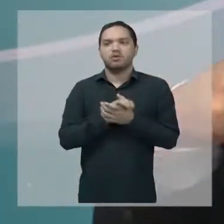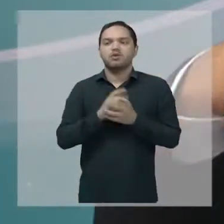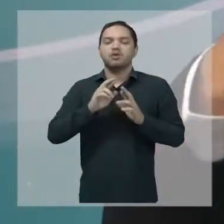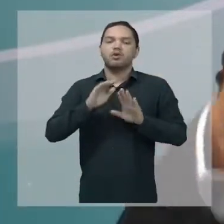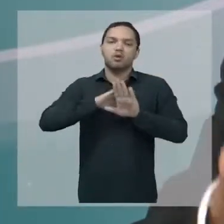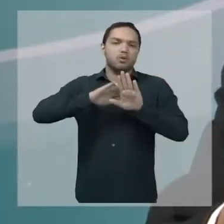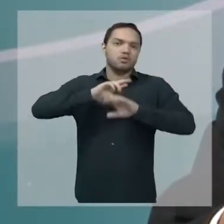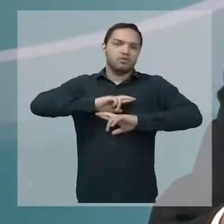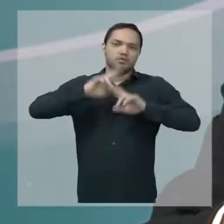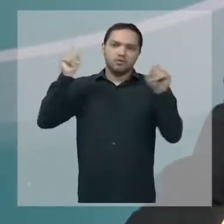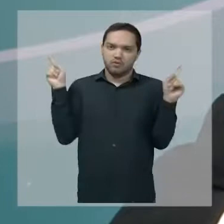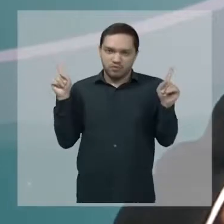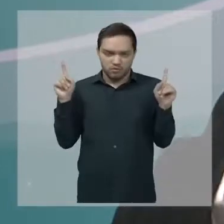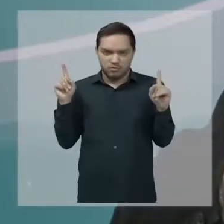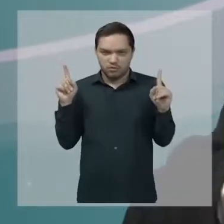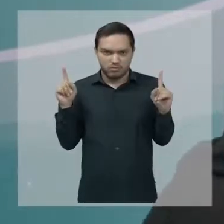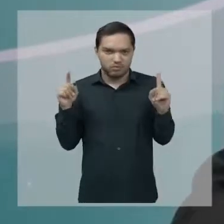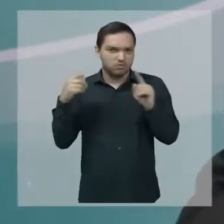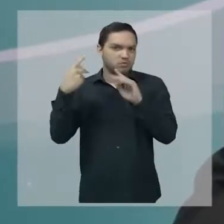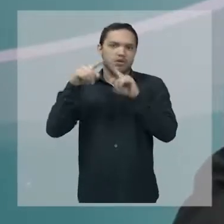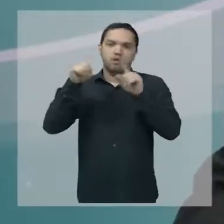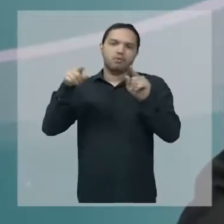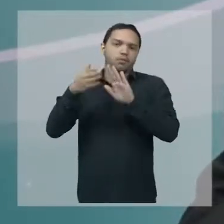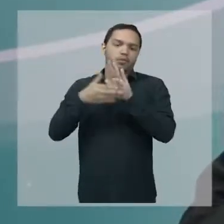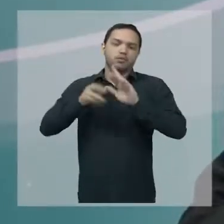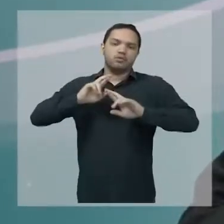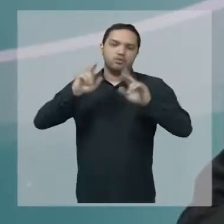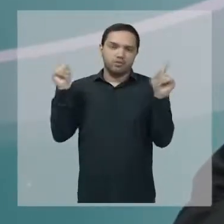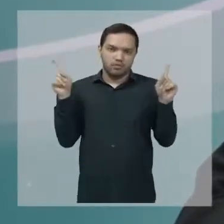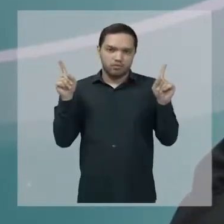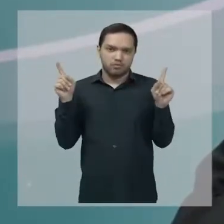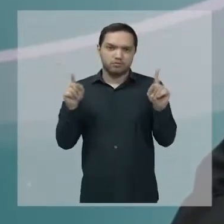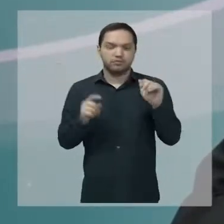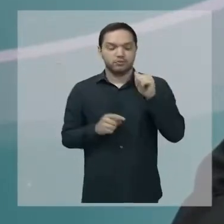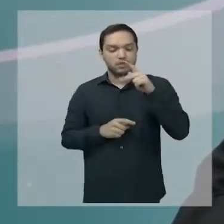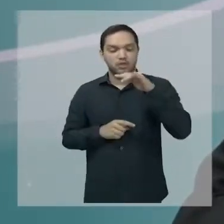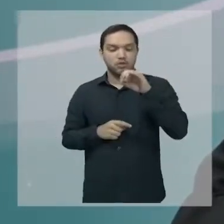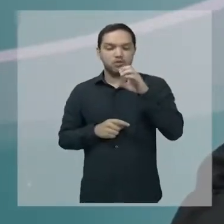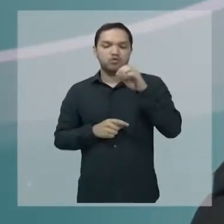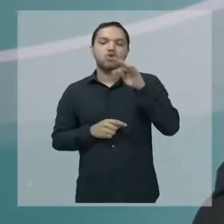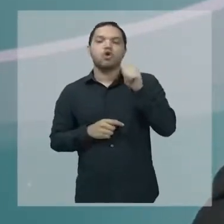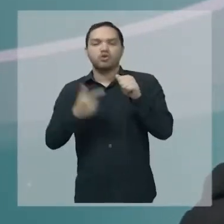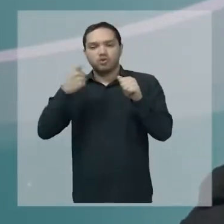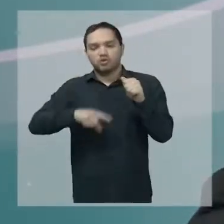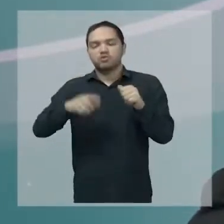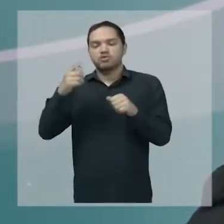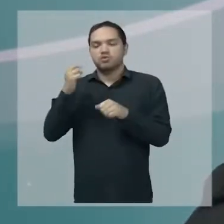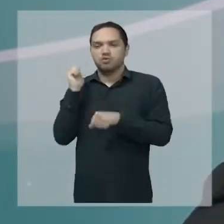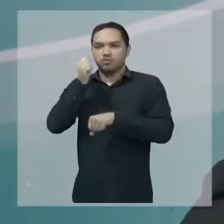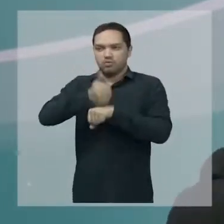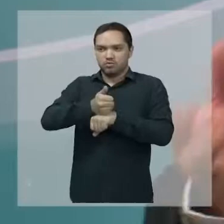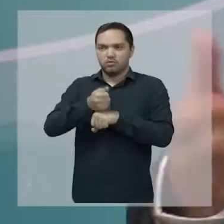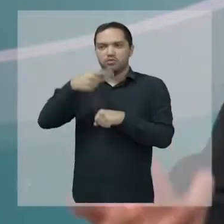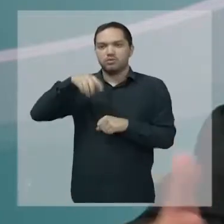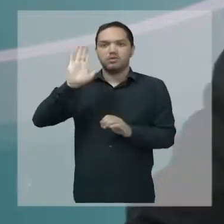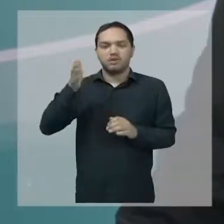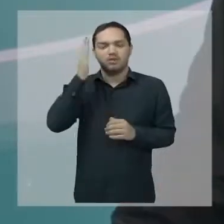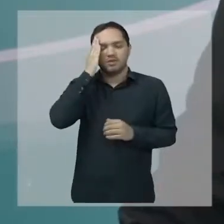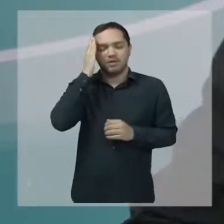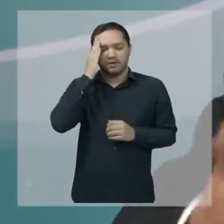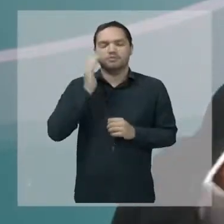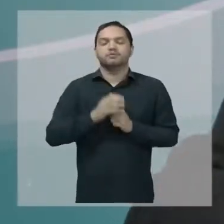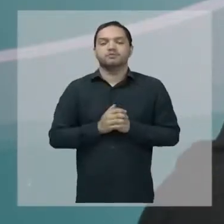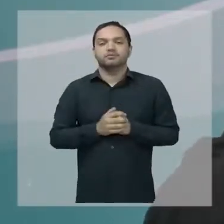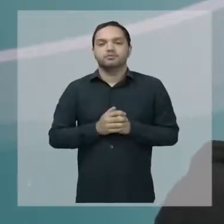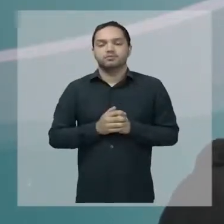no caminho oposto, ou seja, de qualquer medida de ajuste fiscal. O governo de Antônio Costa foi reeleito, como todos nós